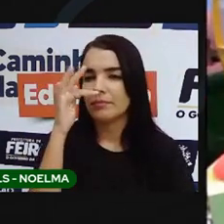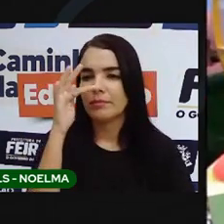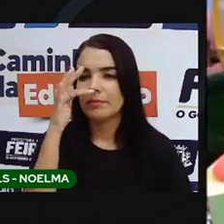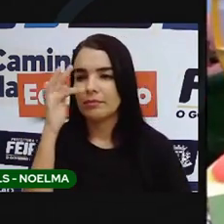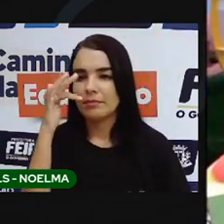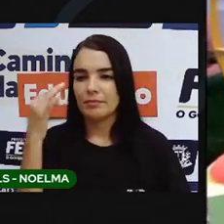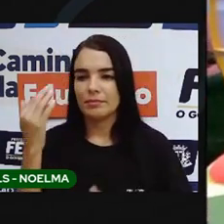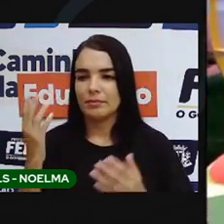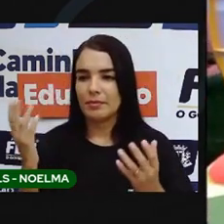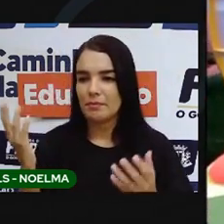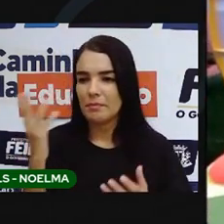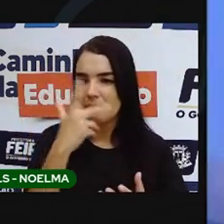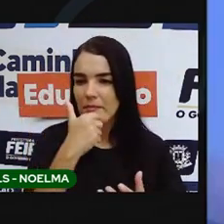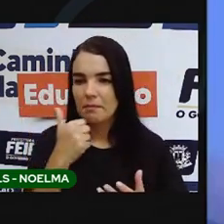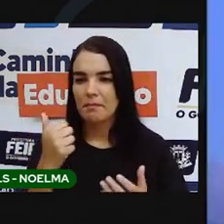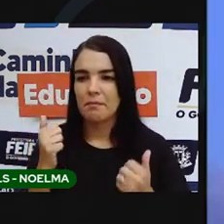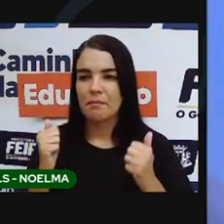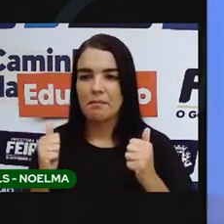é